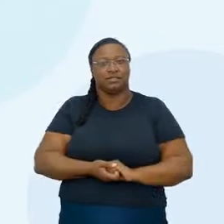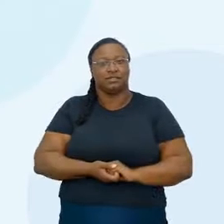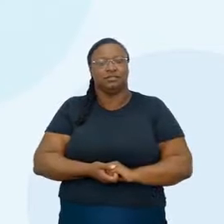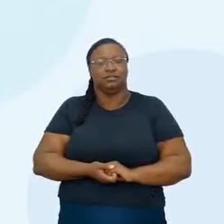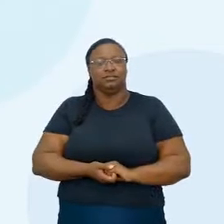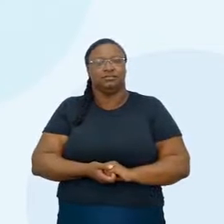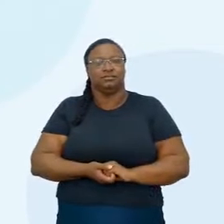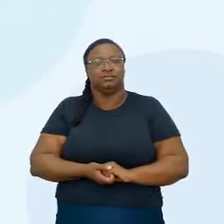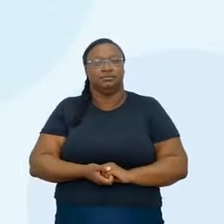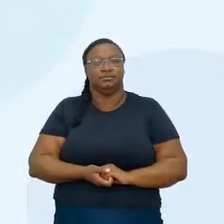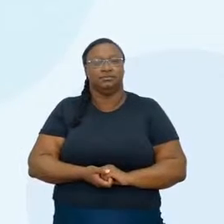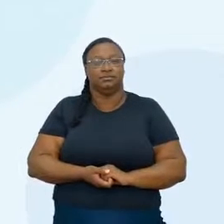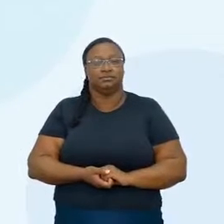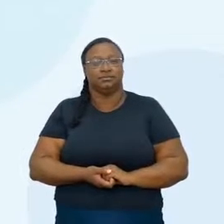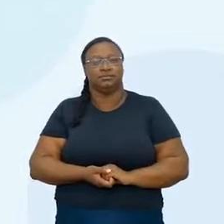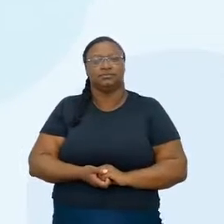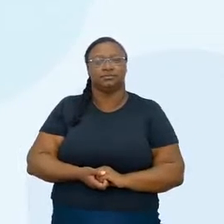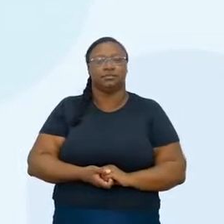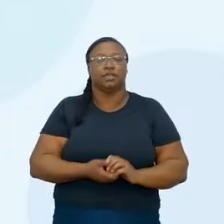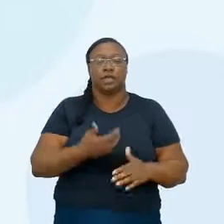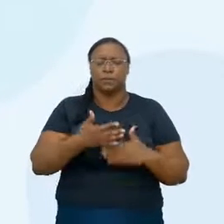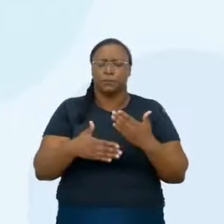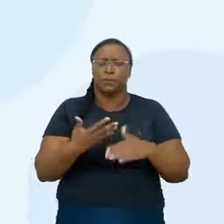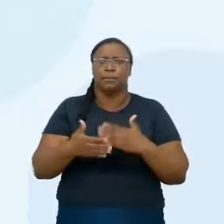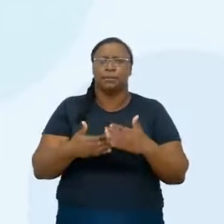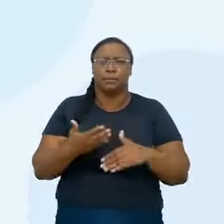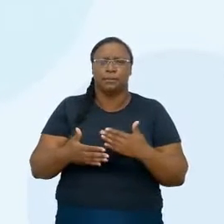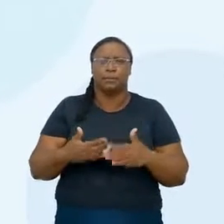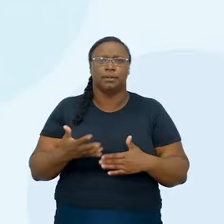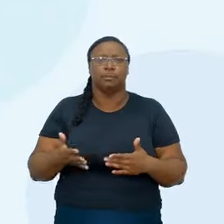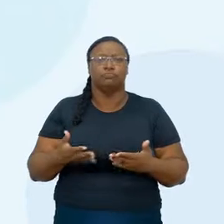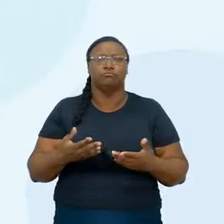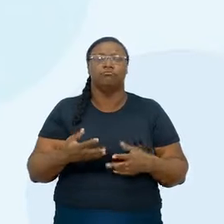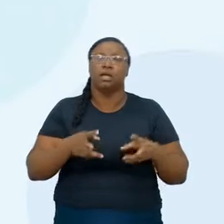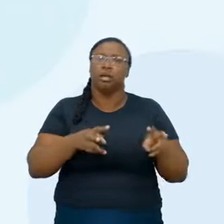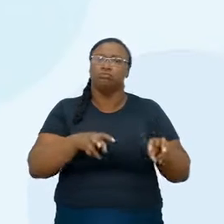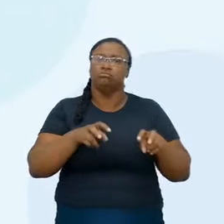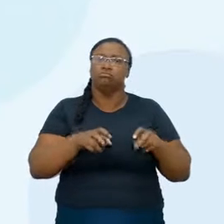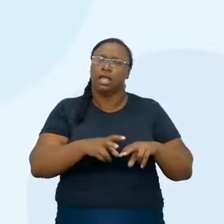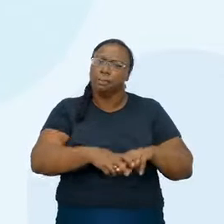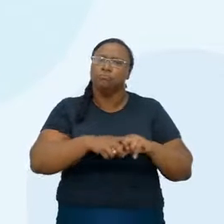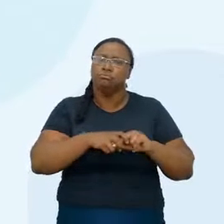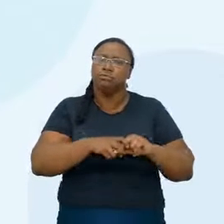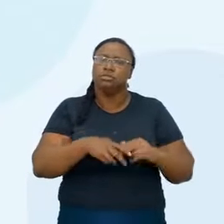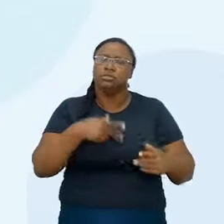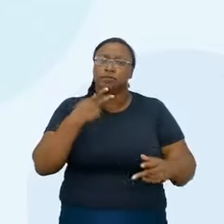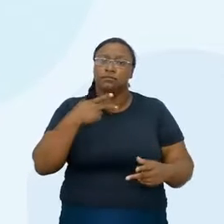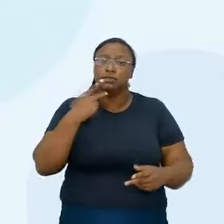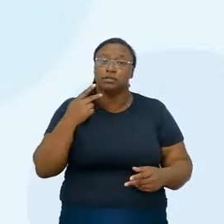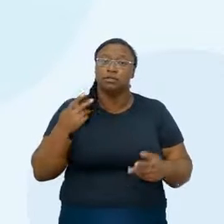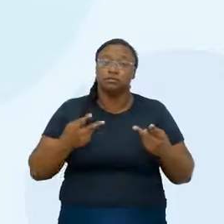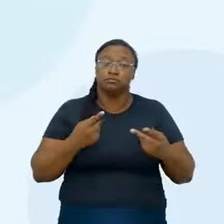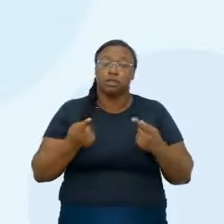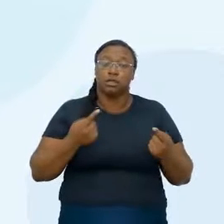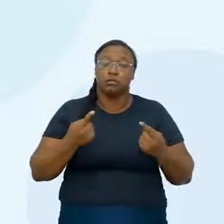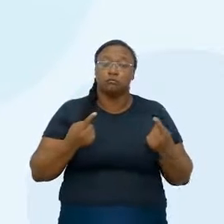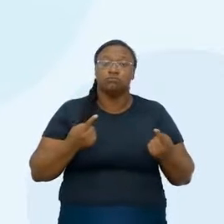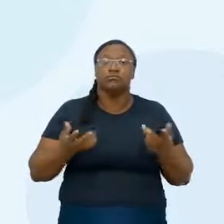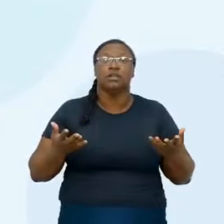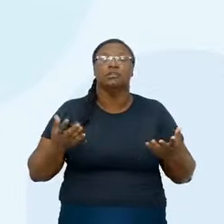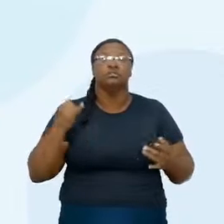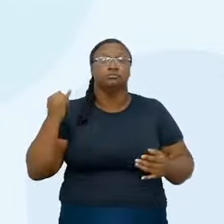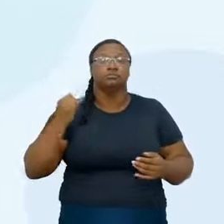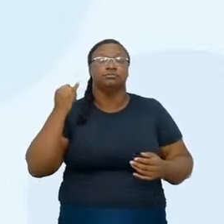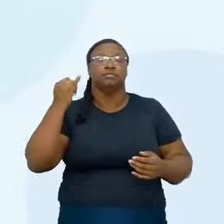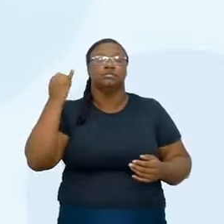todos esses componentes. Por isso que a gente, né, tava aqui comentando dessa conversa tão importante, né, que a gente tem que ter com os nossos pares, né,